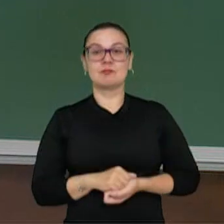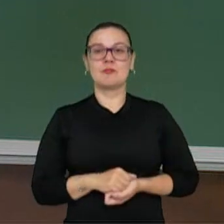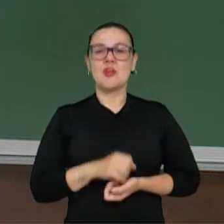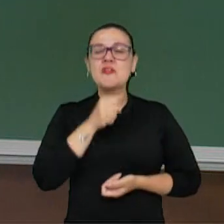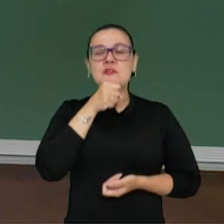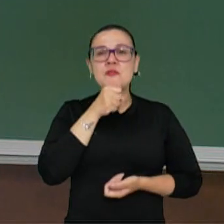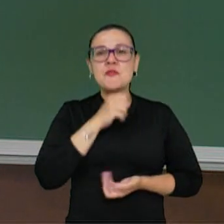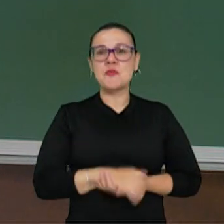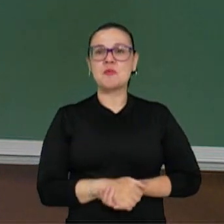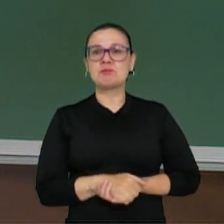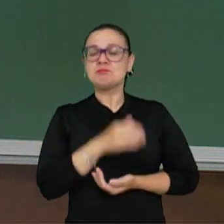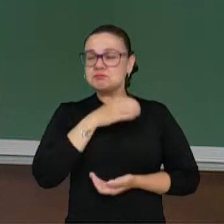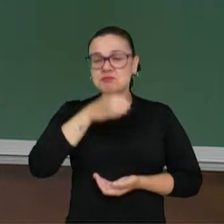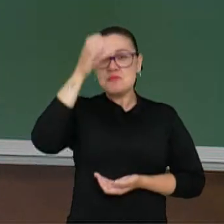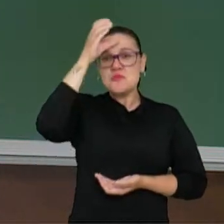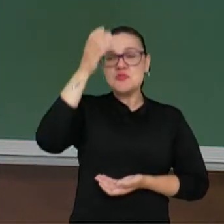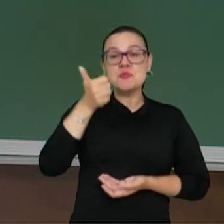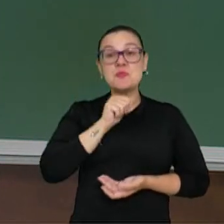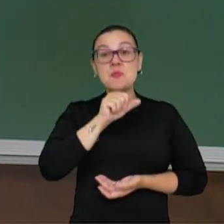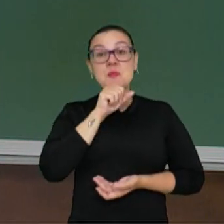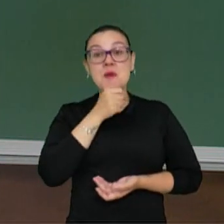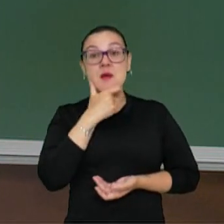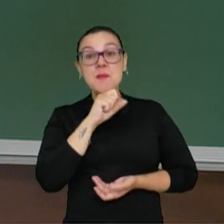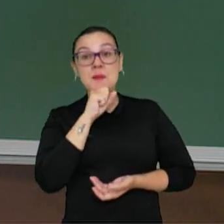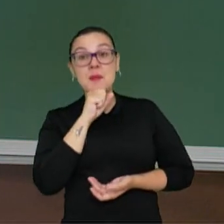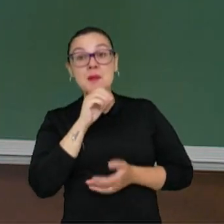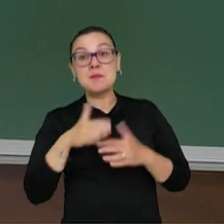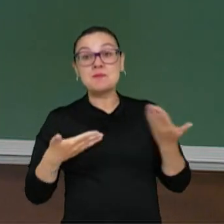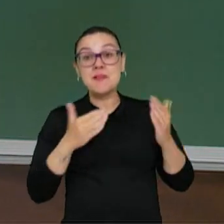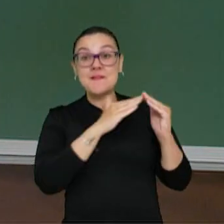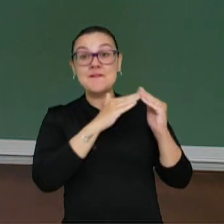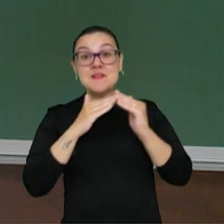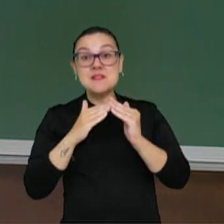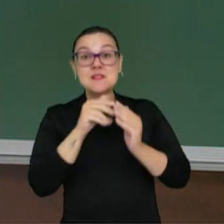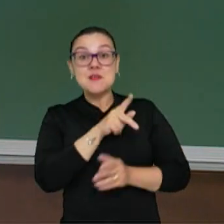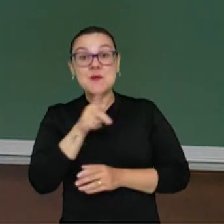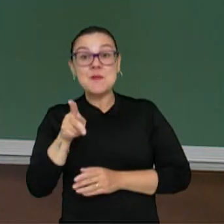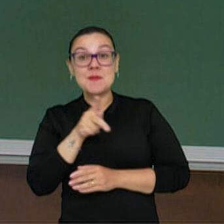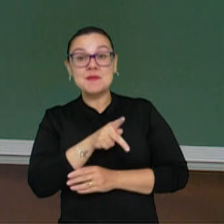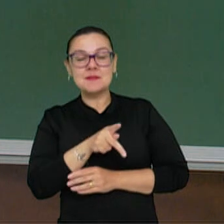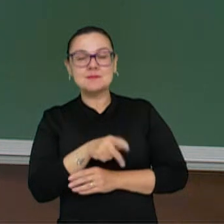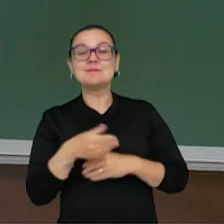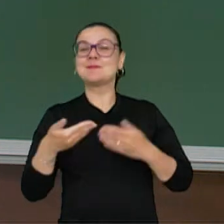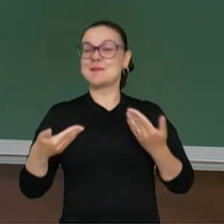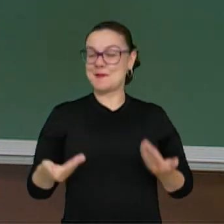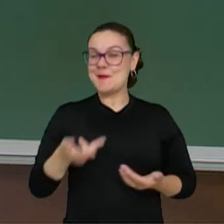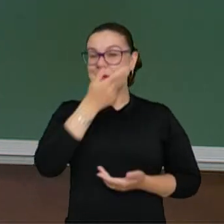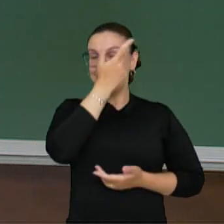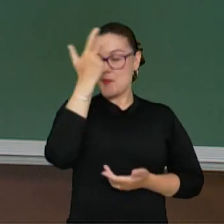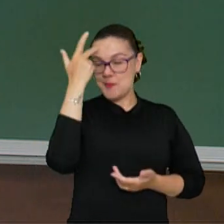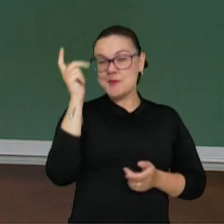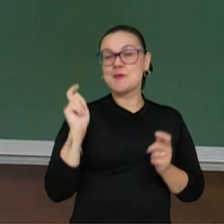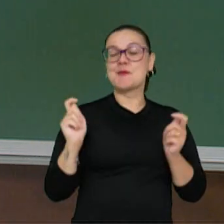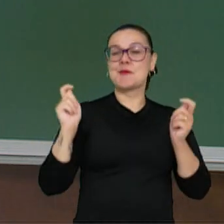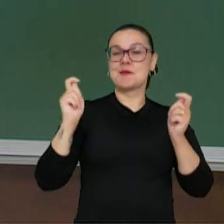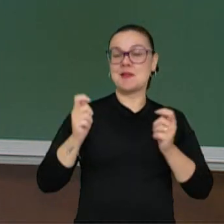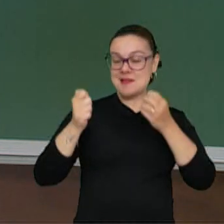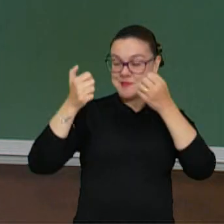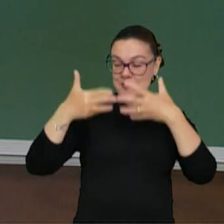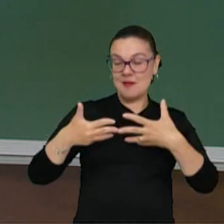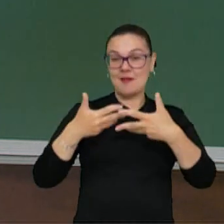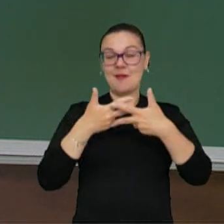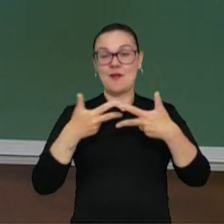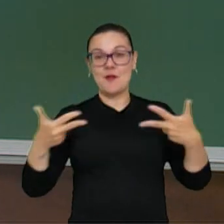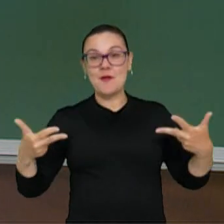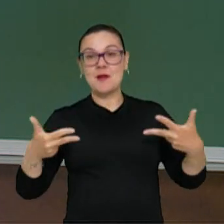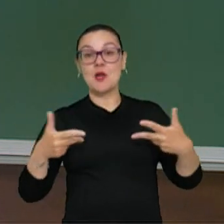avó, teu tio, tua mãe, teu pai, um vizinho, um professor, alguém que você sabe que pode contar alguma coisa, cuida